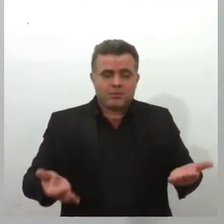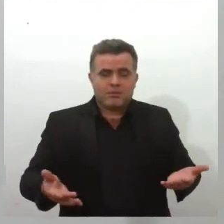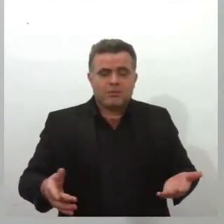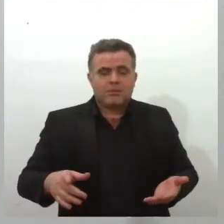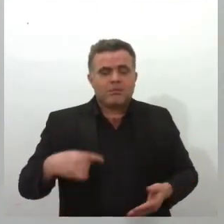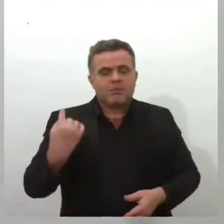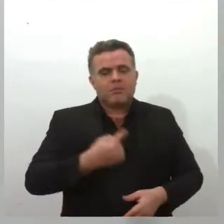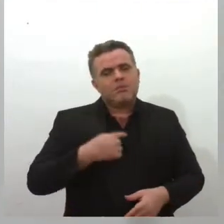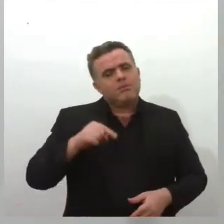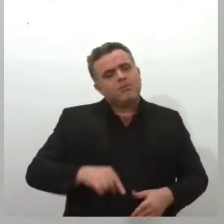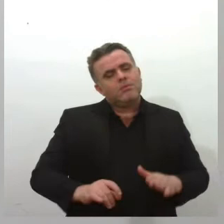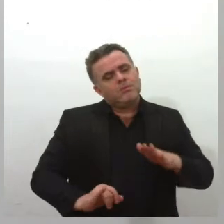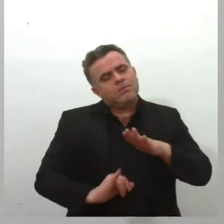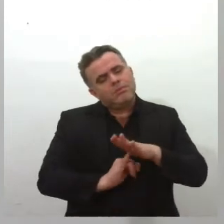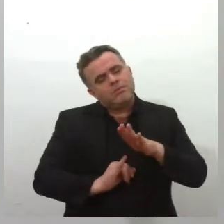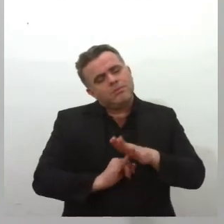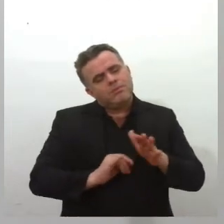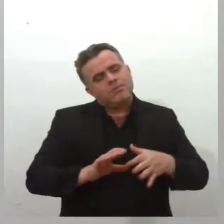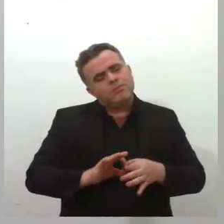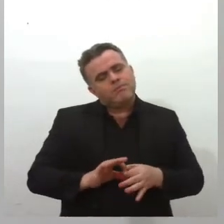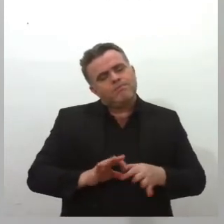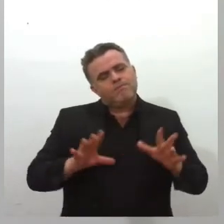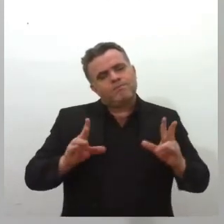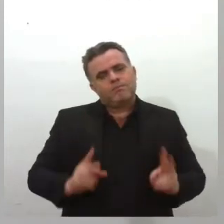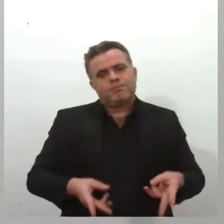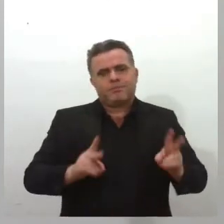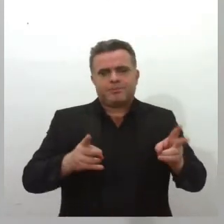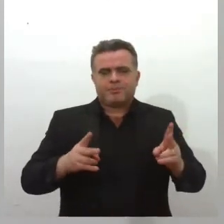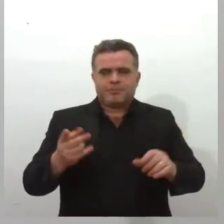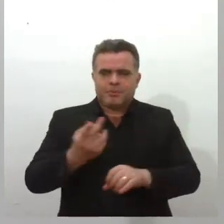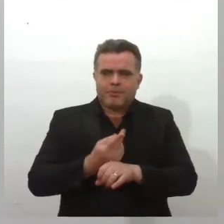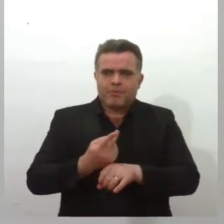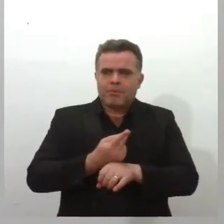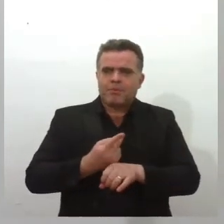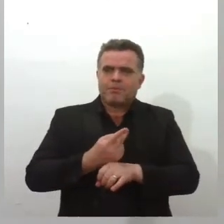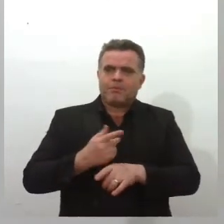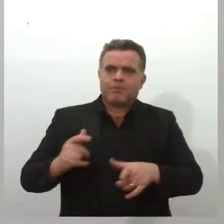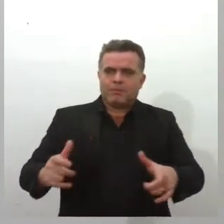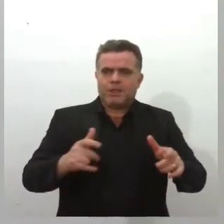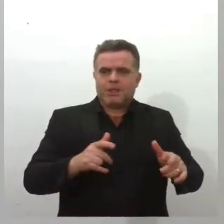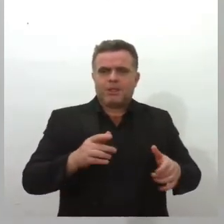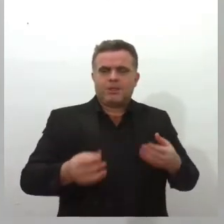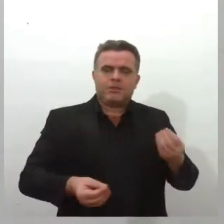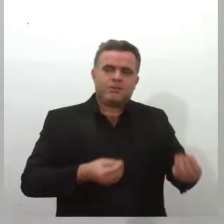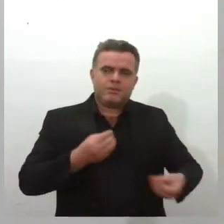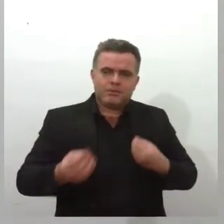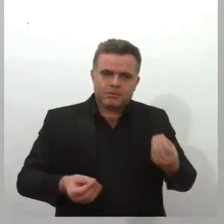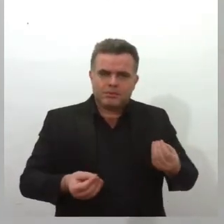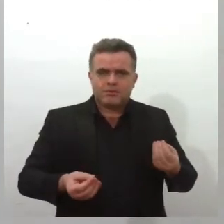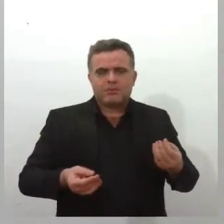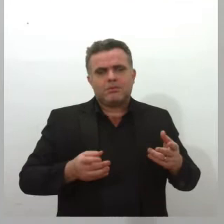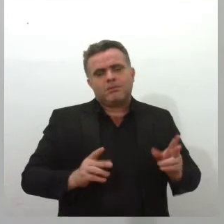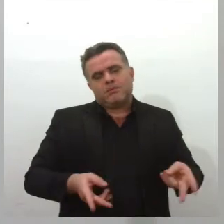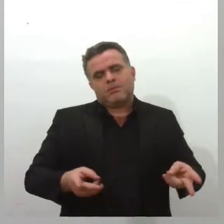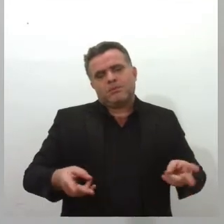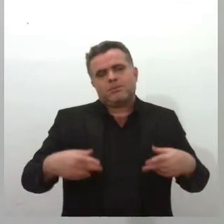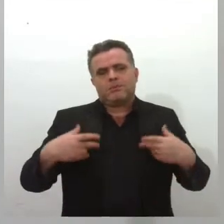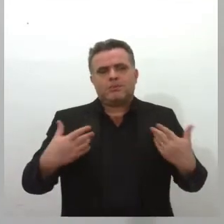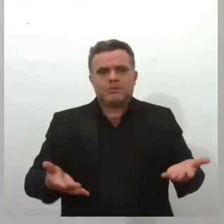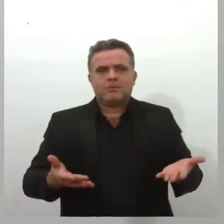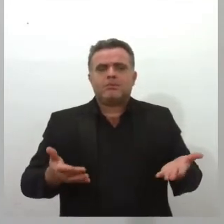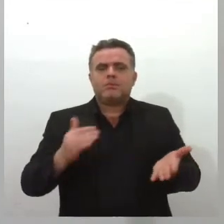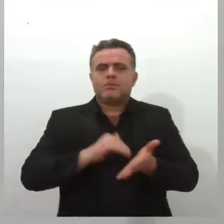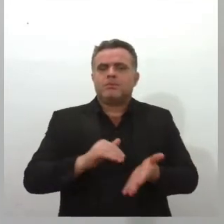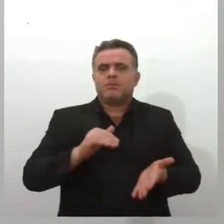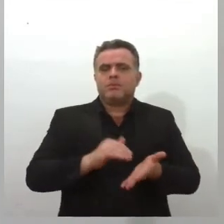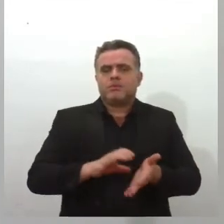instituição também está à disposição. Basta procurar nossa sede na Avenida Ivo do Prado e procurar a Secretaria das Comissões da OAB